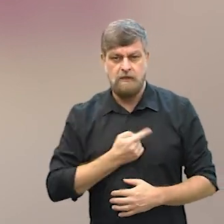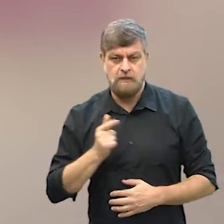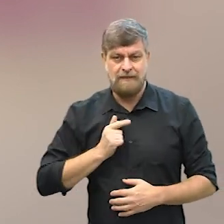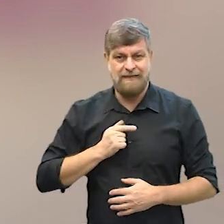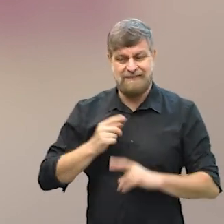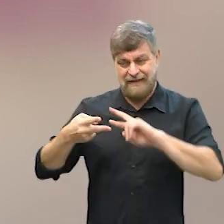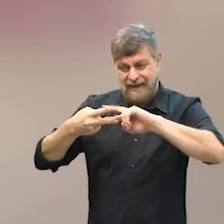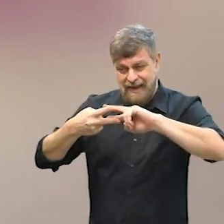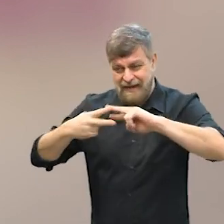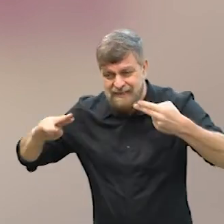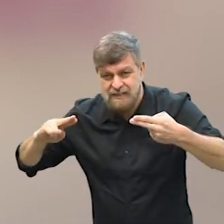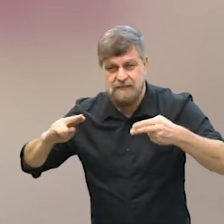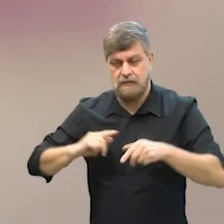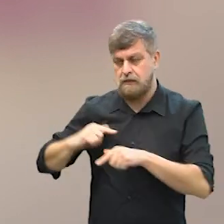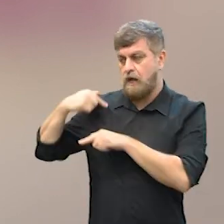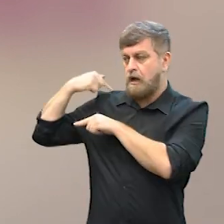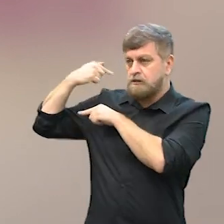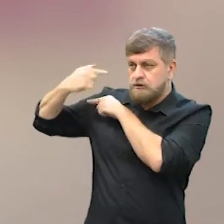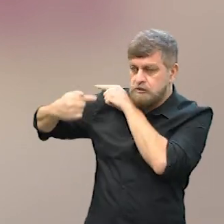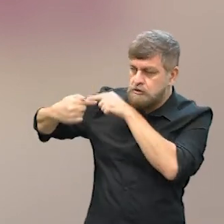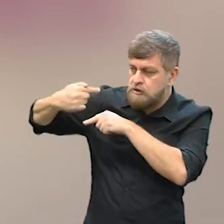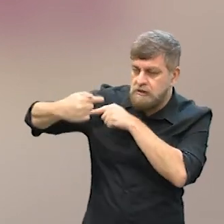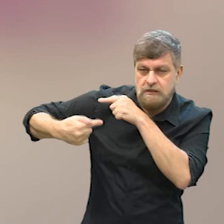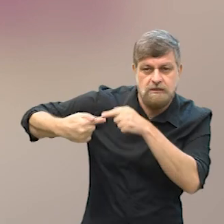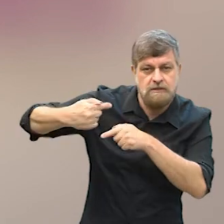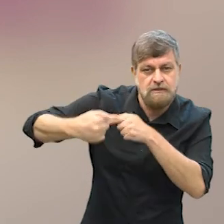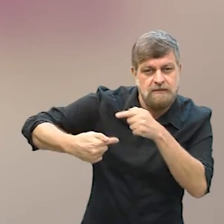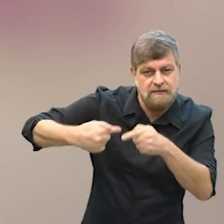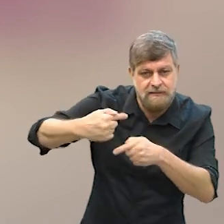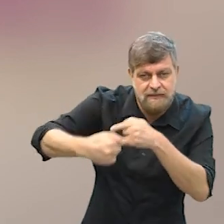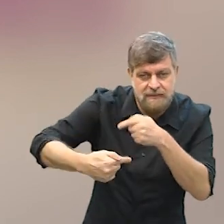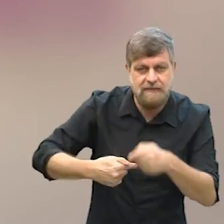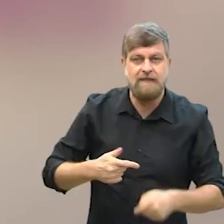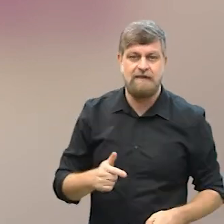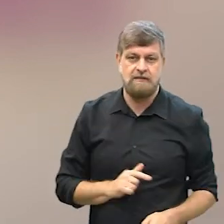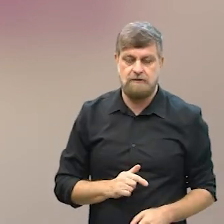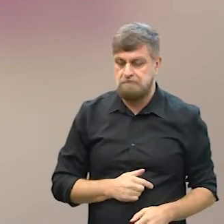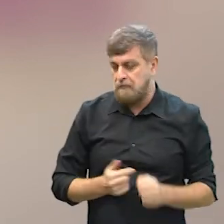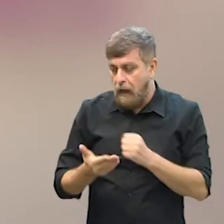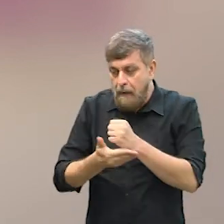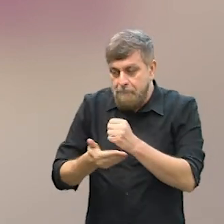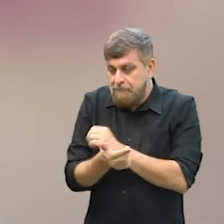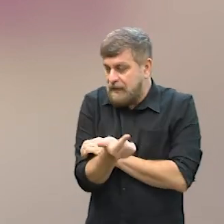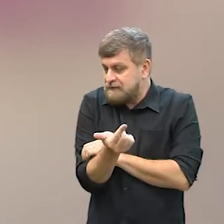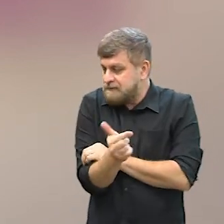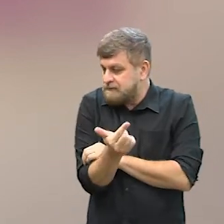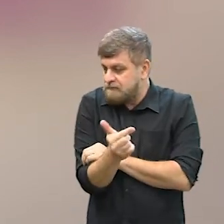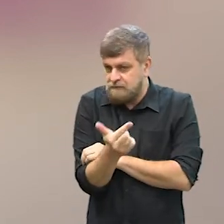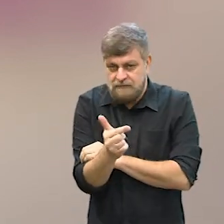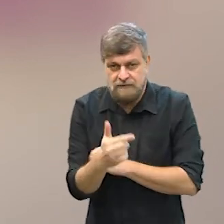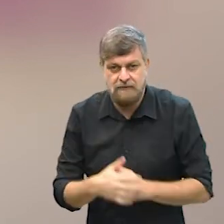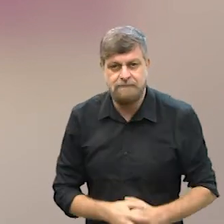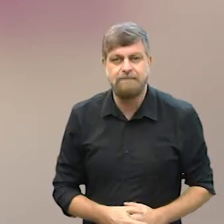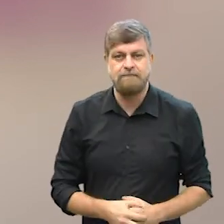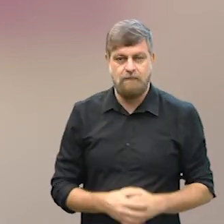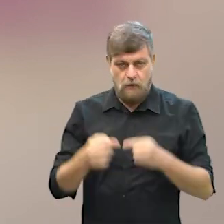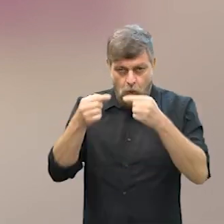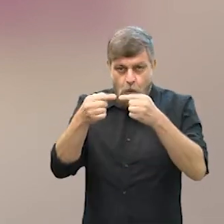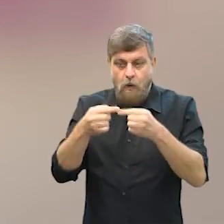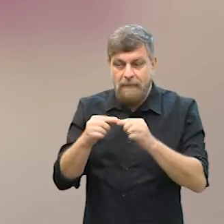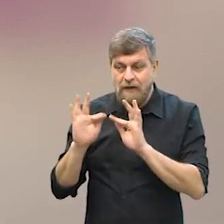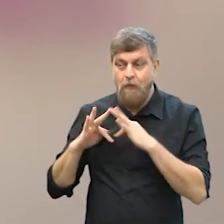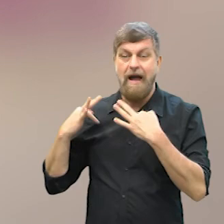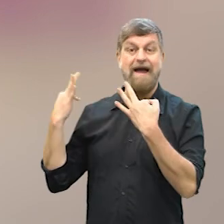DNA, são hipertensões pulmonares idiopáticas, sem causa, só de caráter